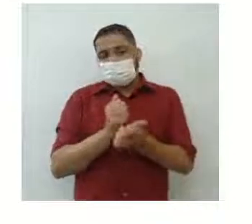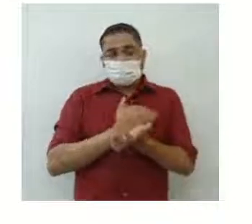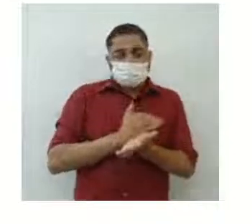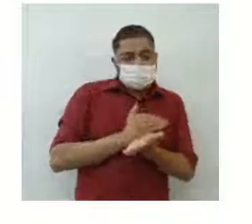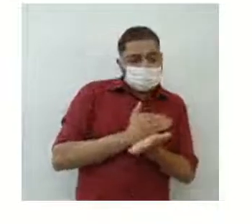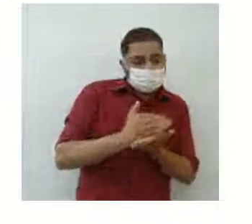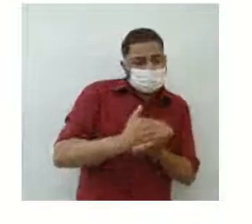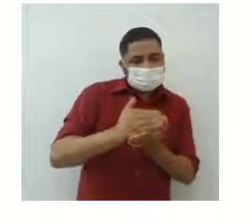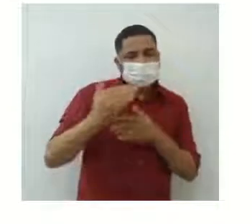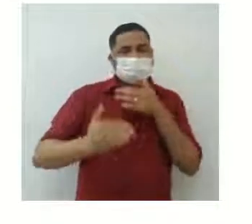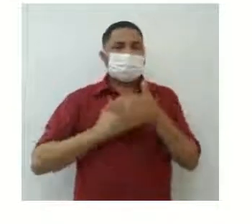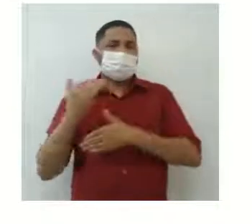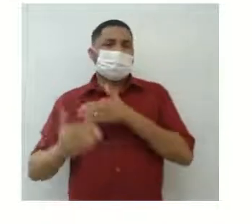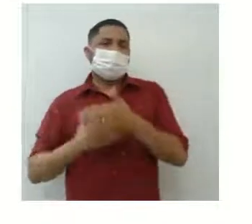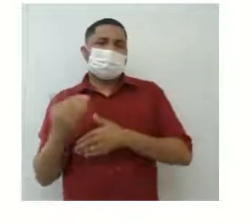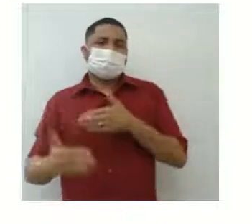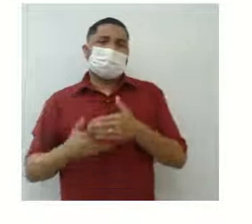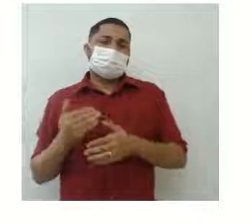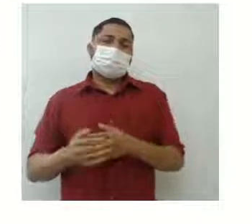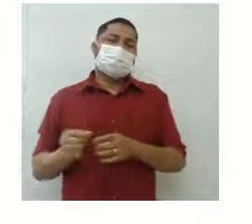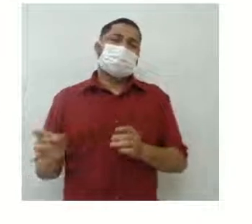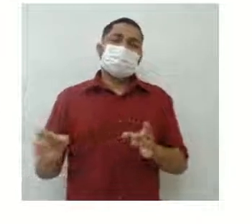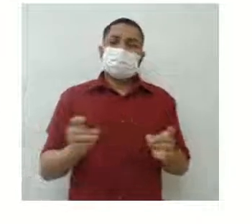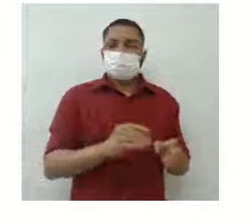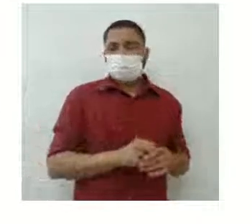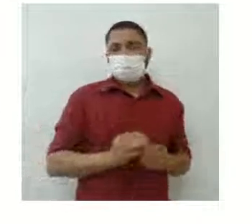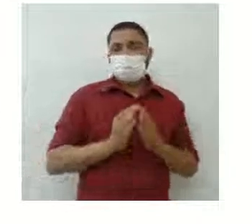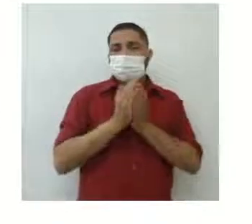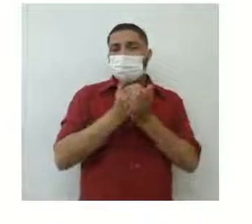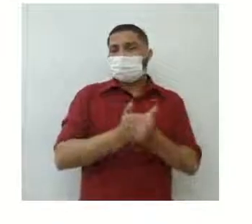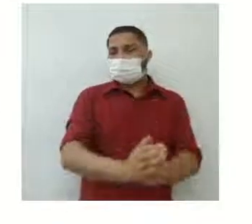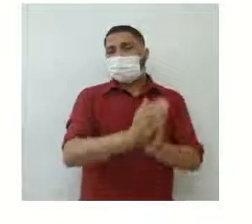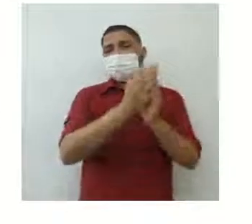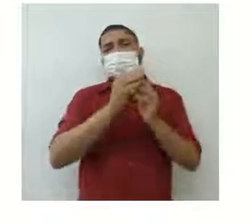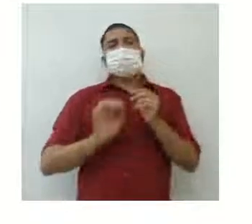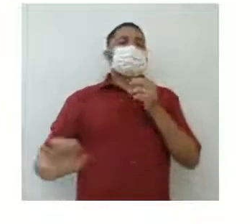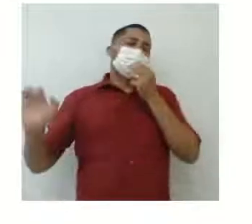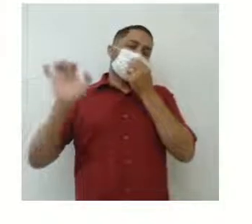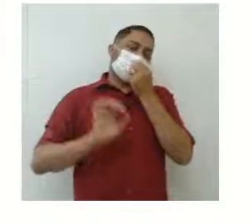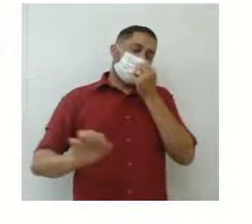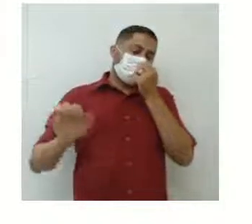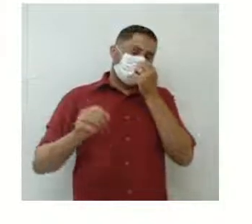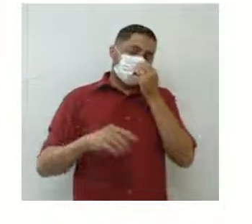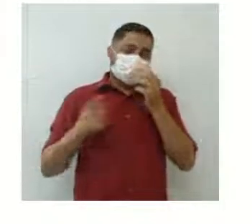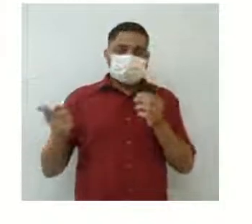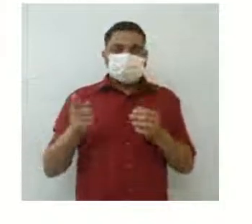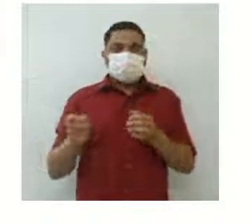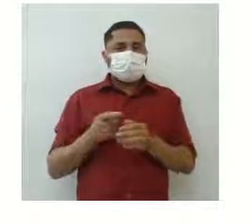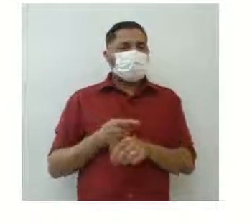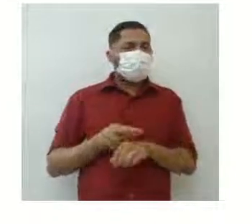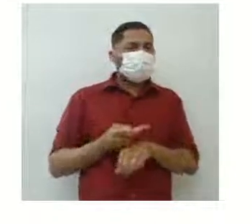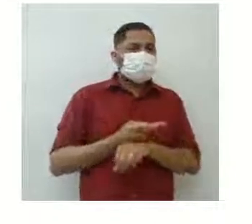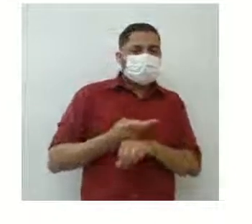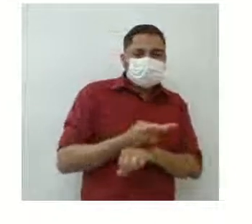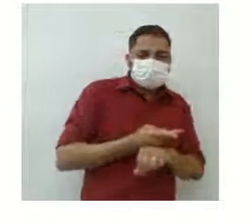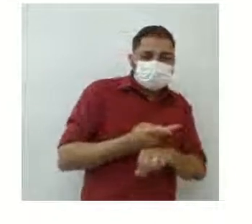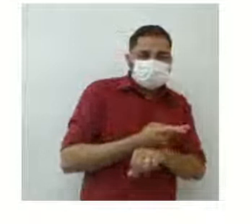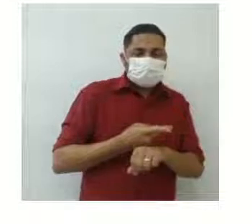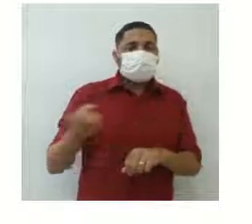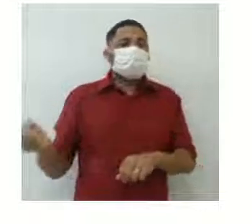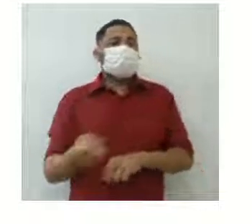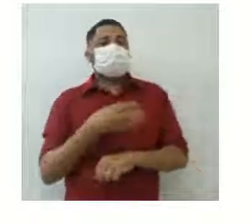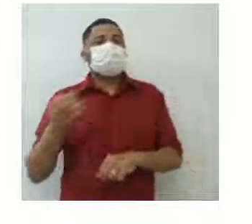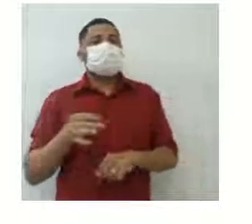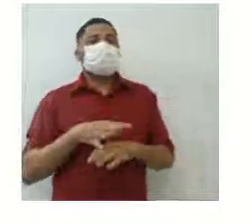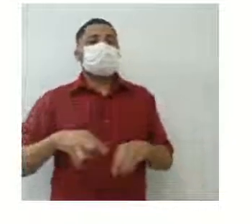começou aí o processo de expansão comercial marítima europeia, nessa busca por novos continentes,